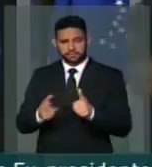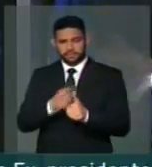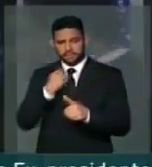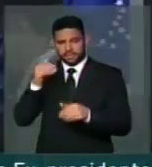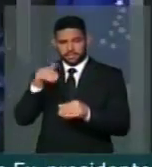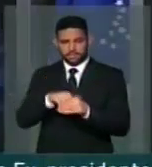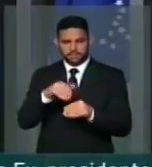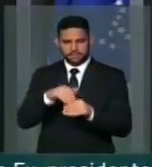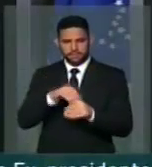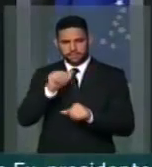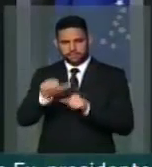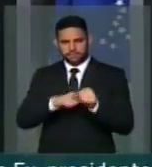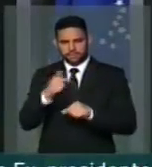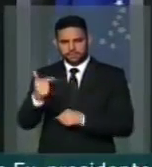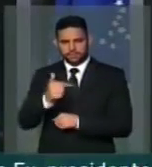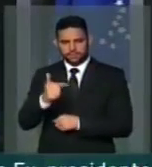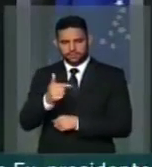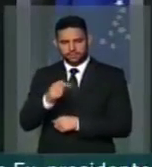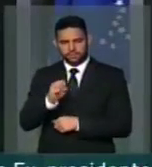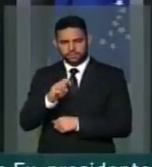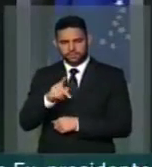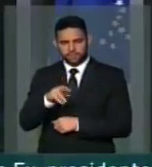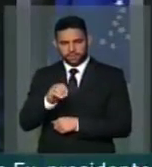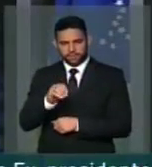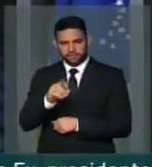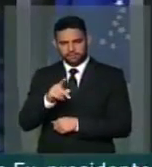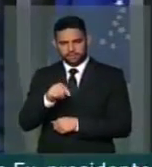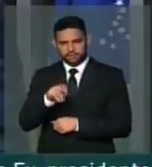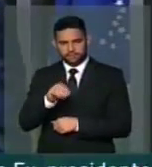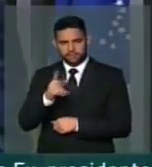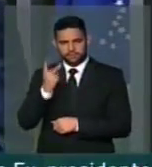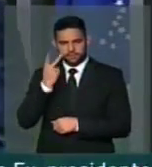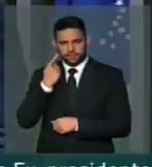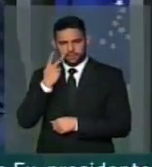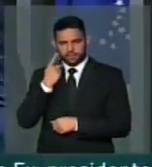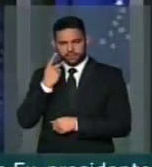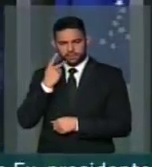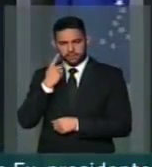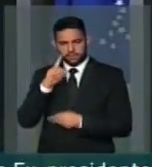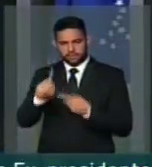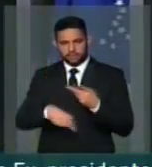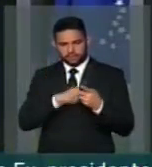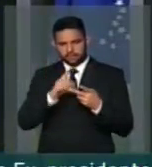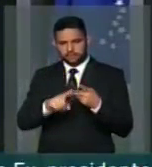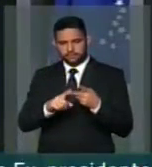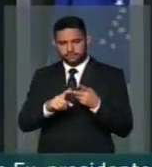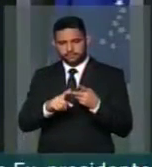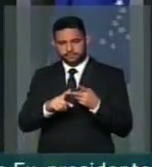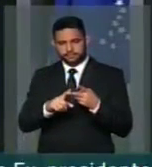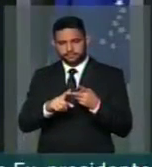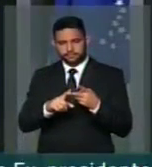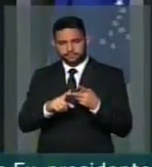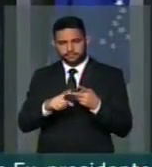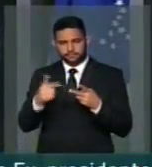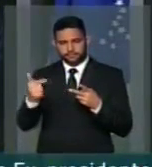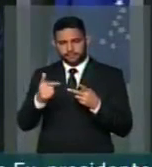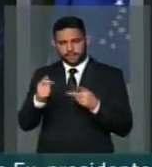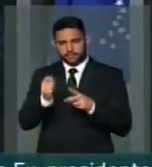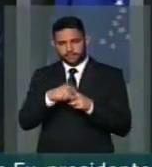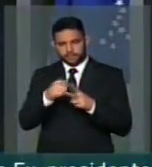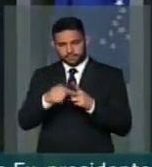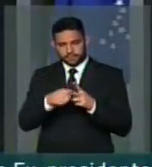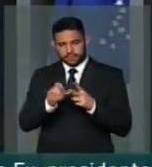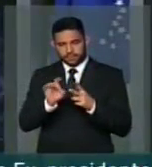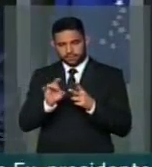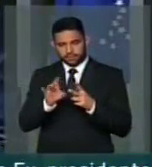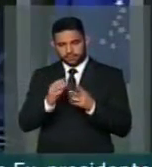eleição, já se tornando segundo suplente no PSD do Ceará. Logo em seguida, com 2 meses